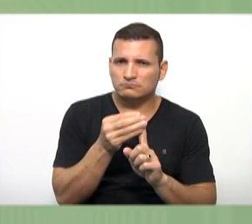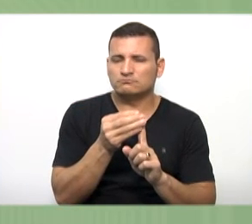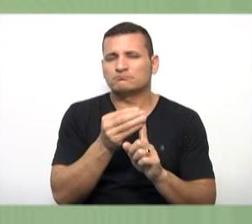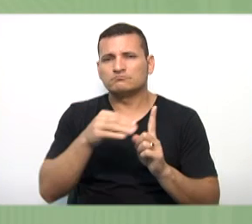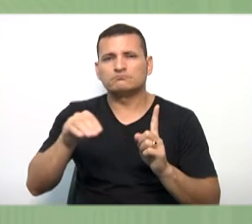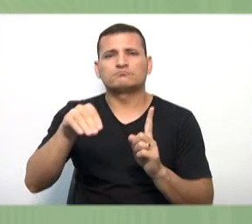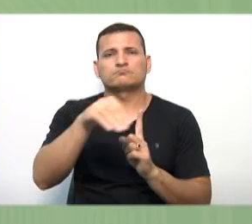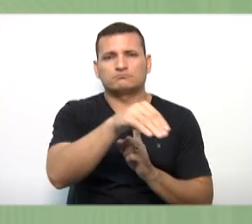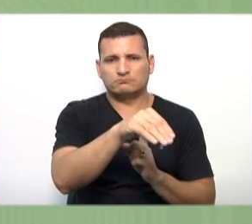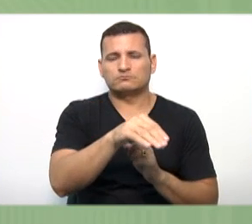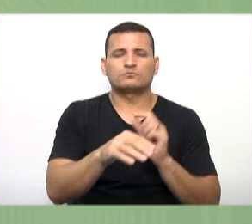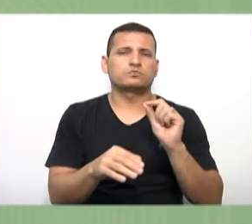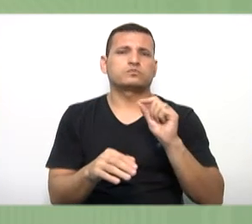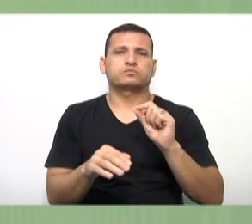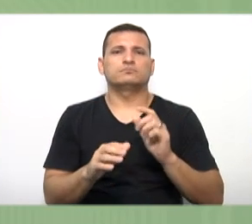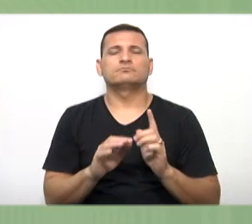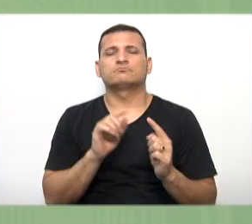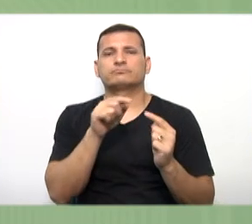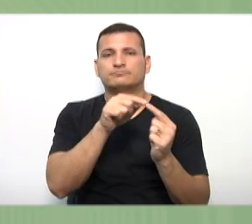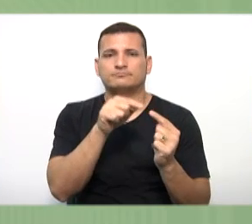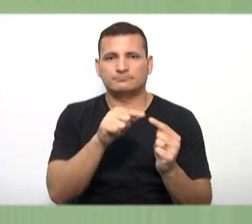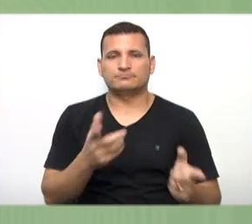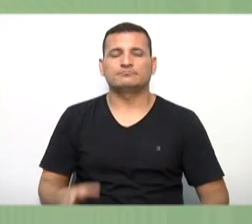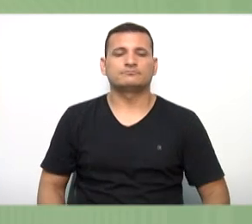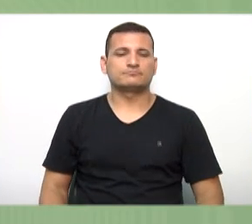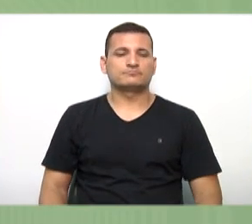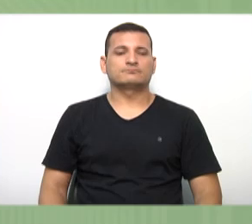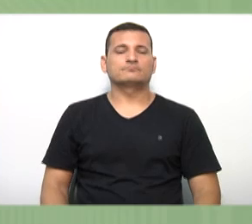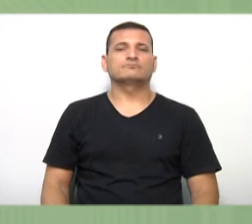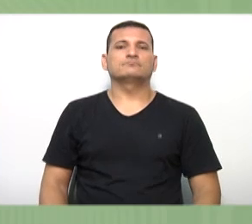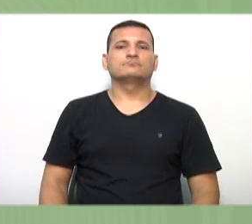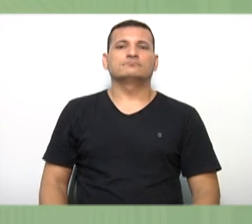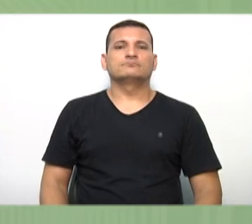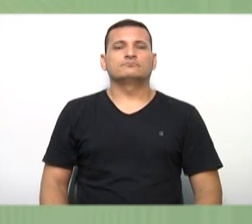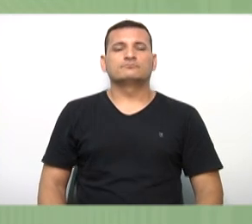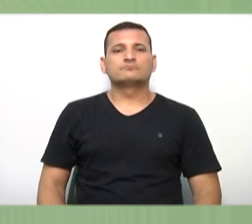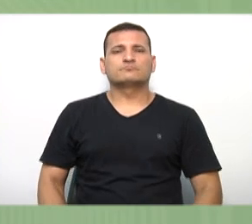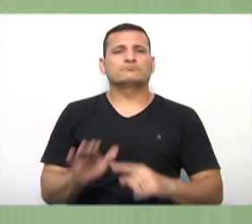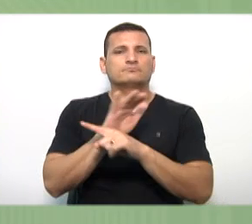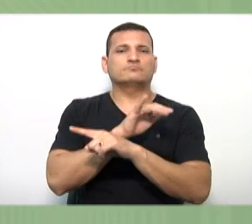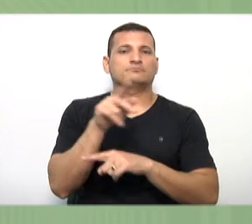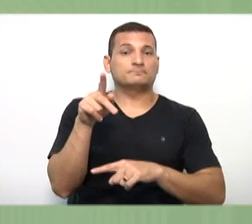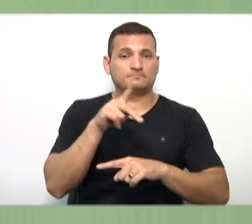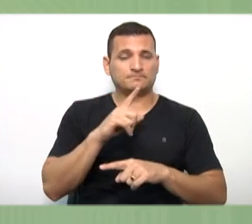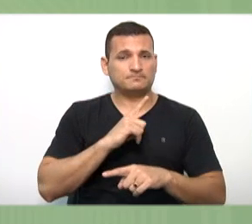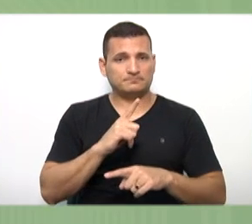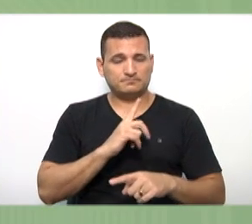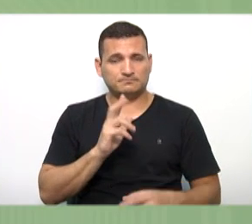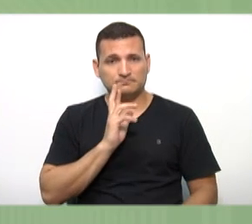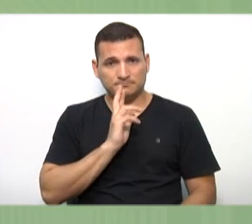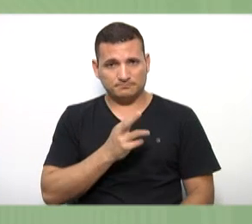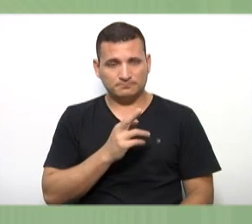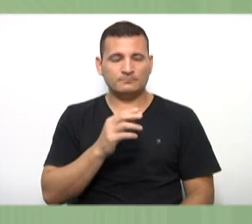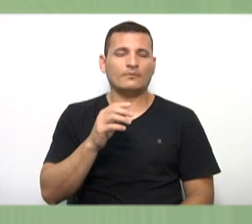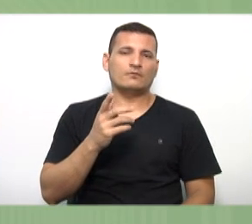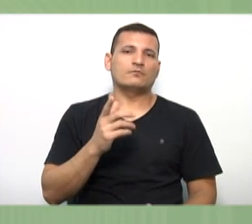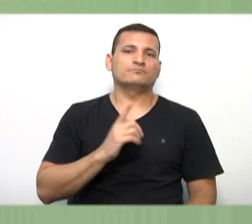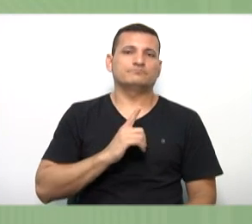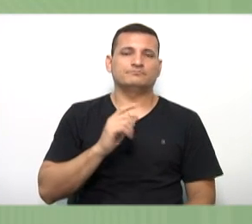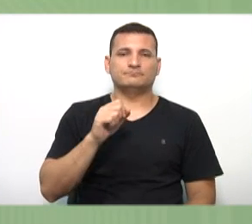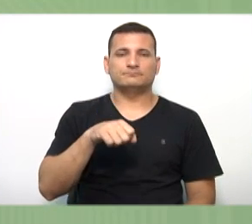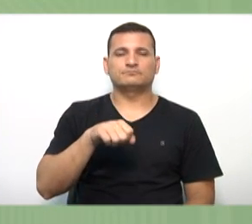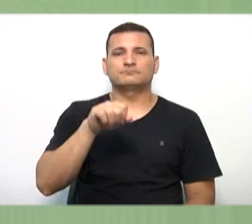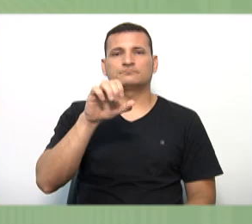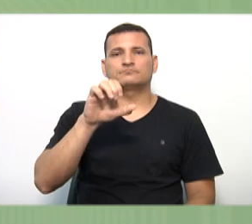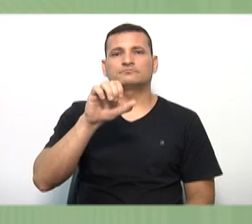descentralização. Professora, tivemos alguma participação aí? Tivemos a participação do pessoal de Espigão do Oeste,